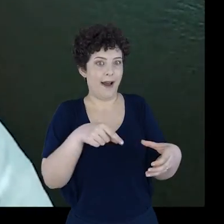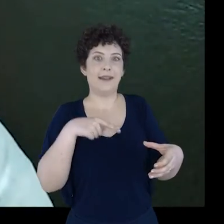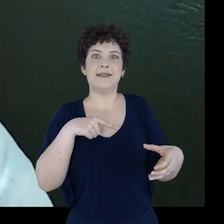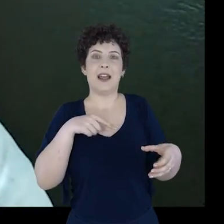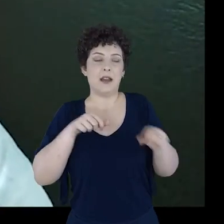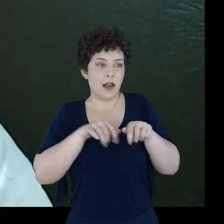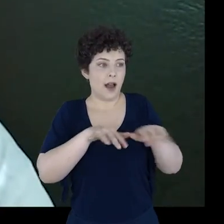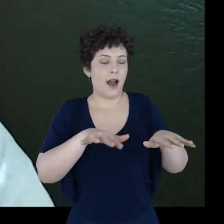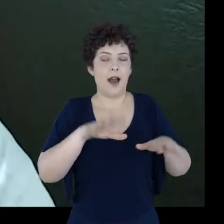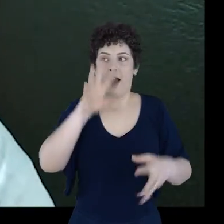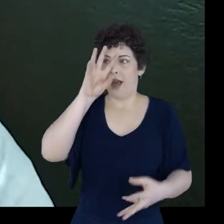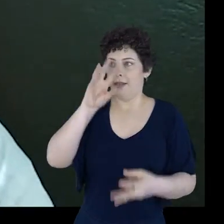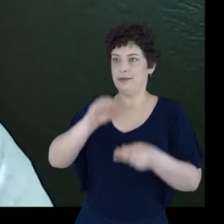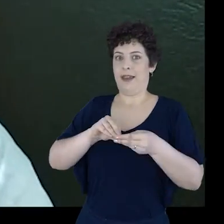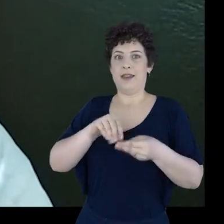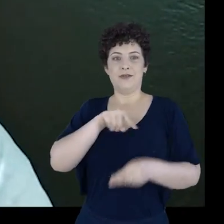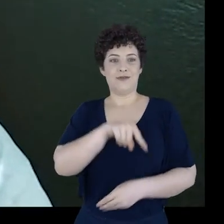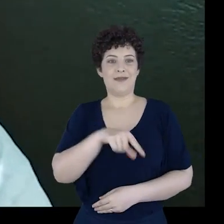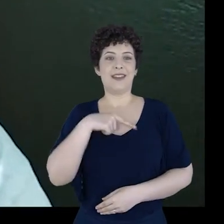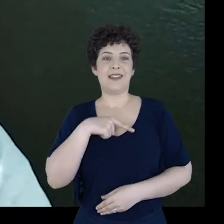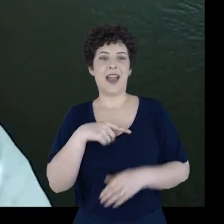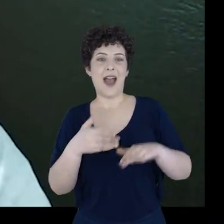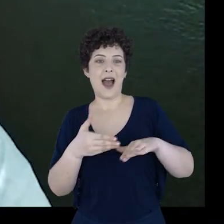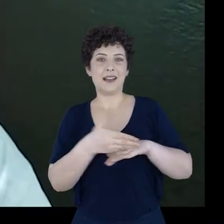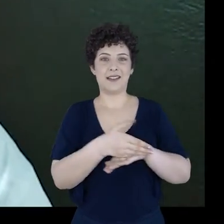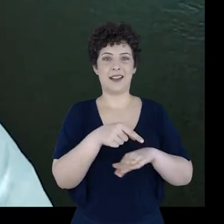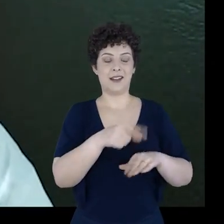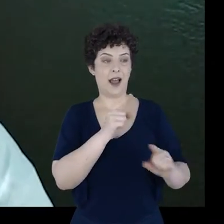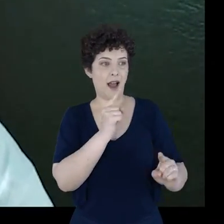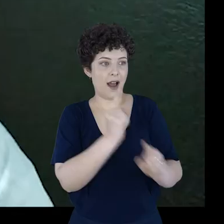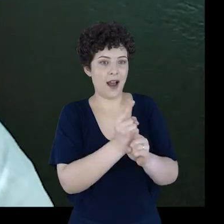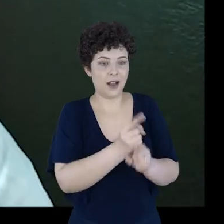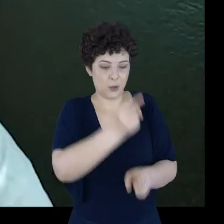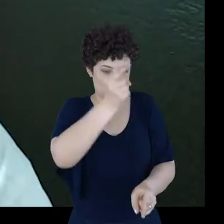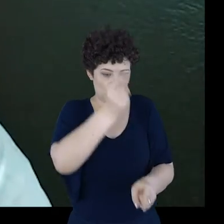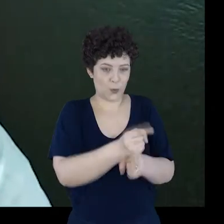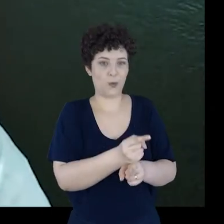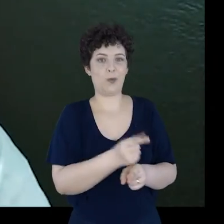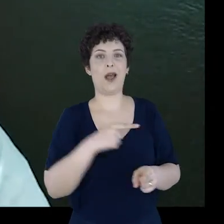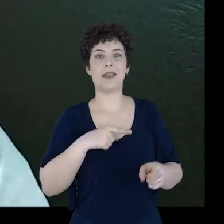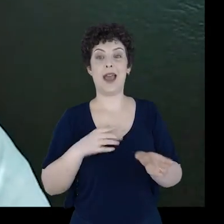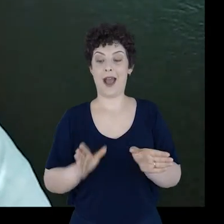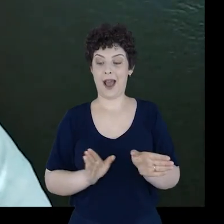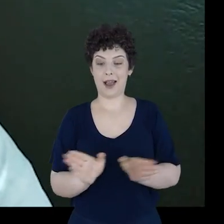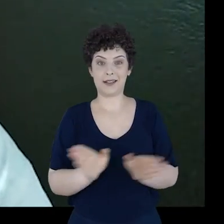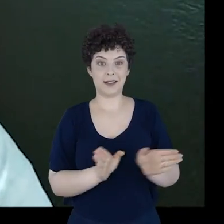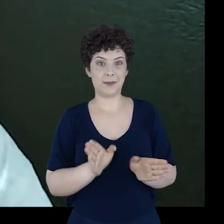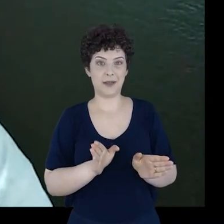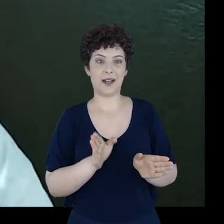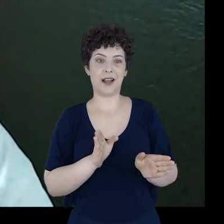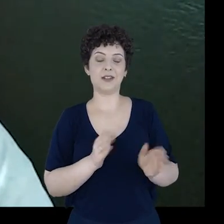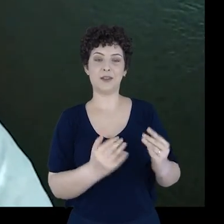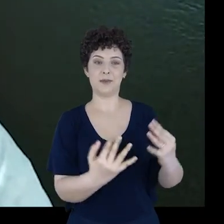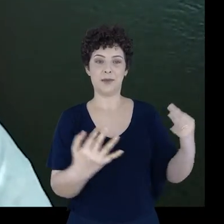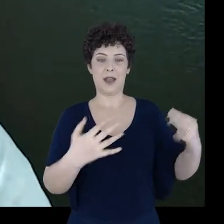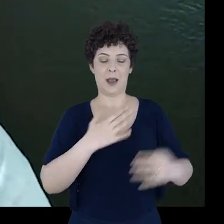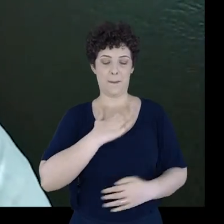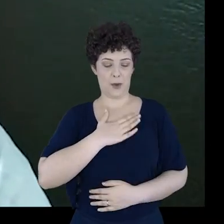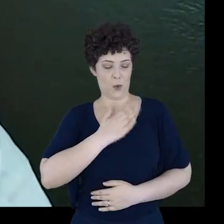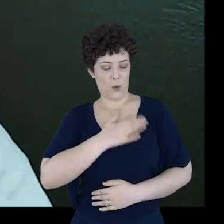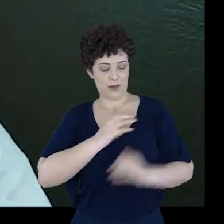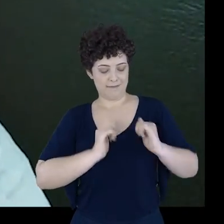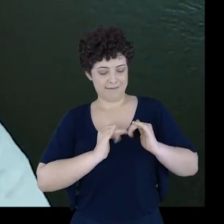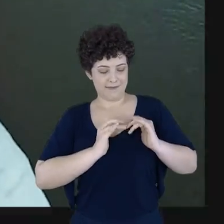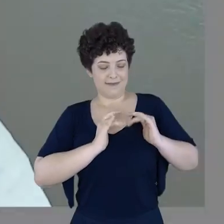é alcançada, que ela é encontrada, que ela encontra acessibilidade, meu coração